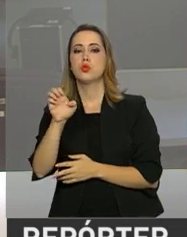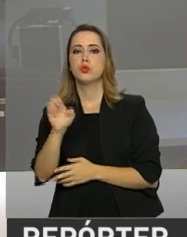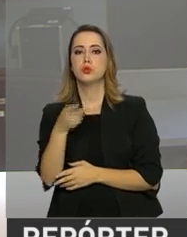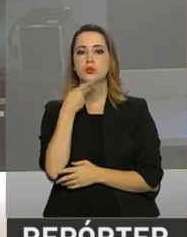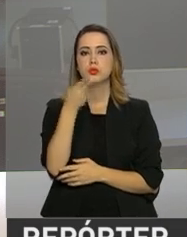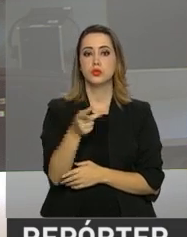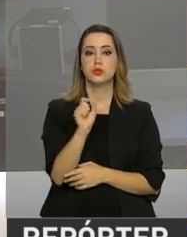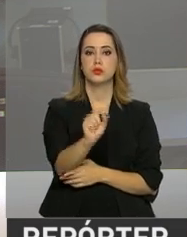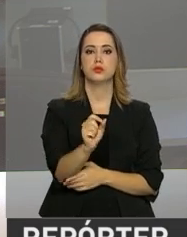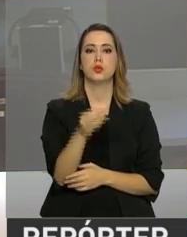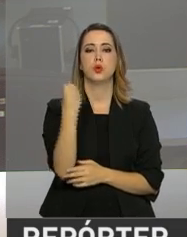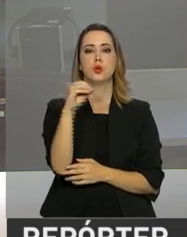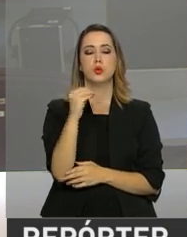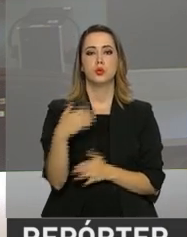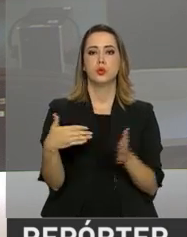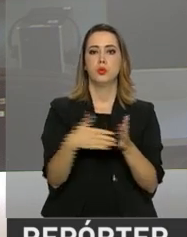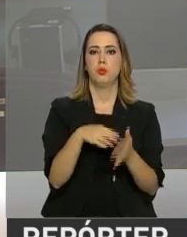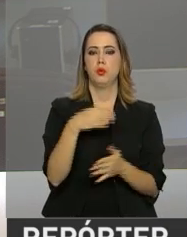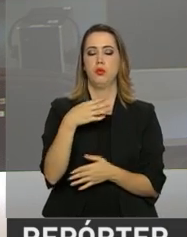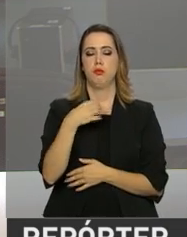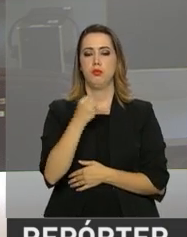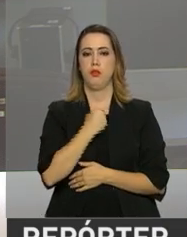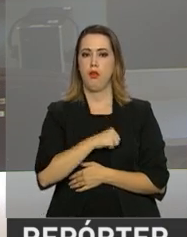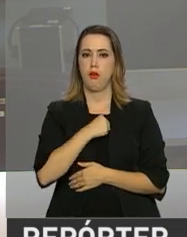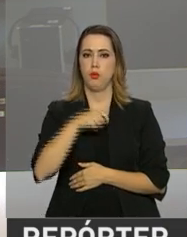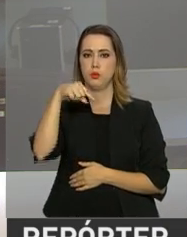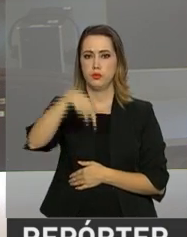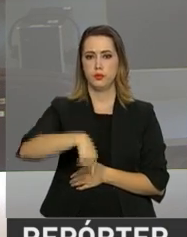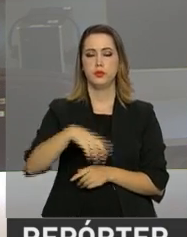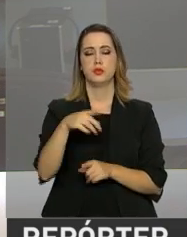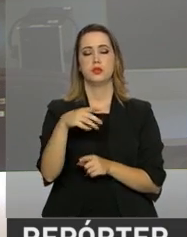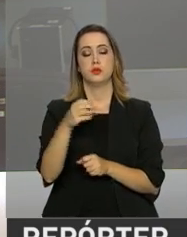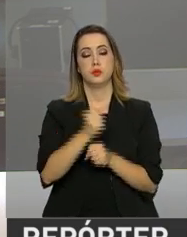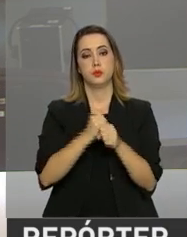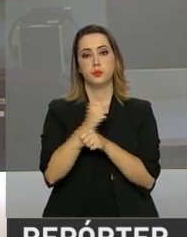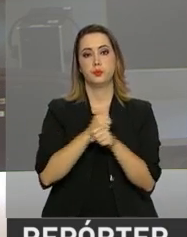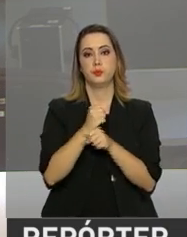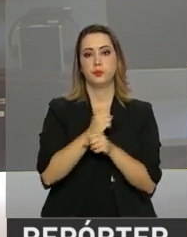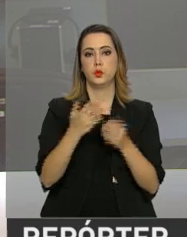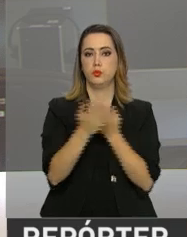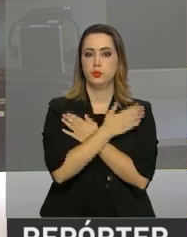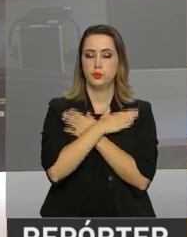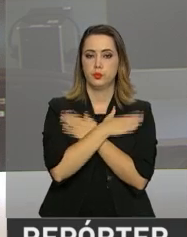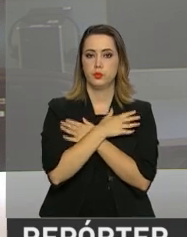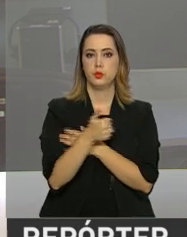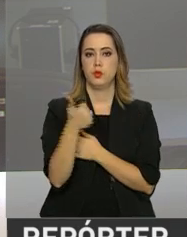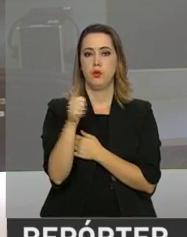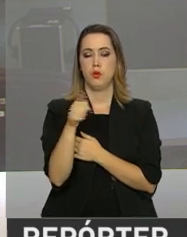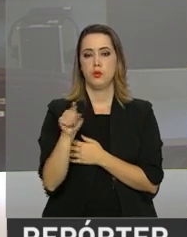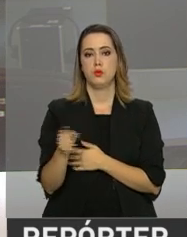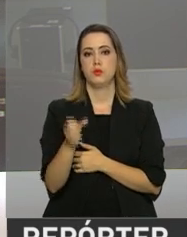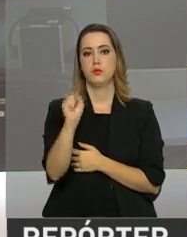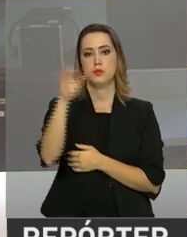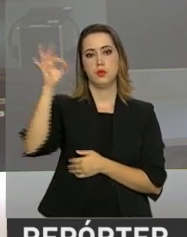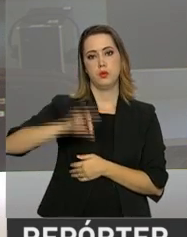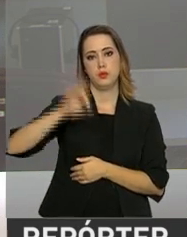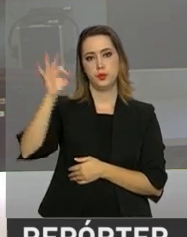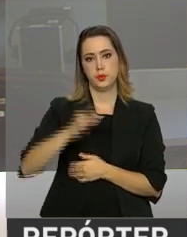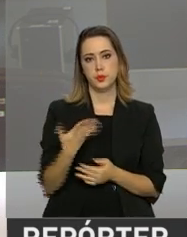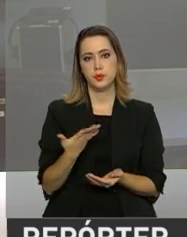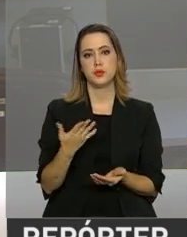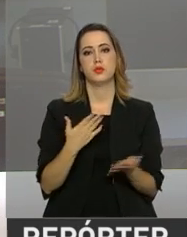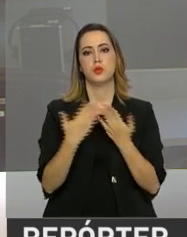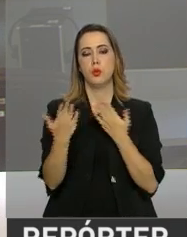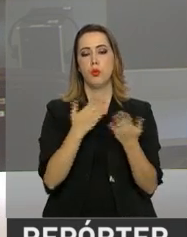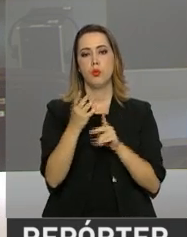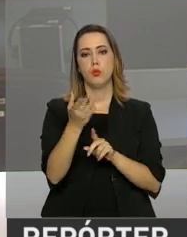o desemprego ficou em 11,8 por. a taxa é a maior que a registrada no trimestre anterior entre Maio e julho de